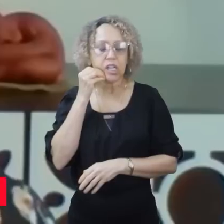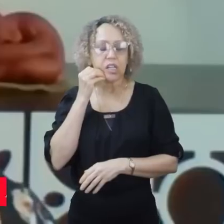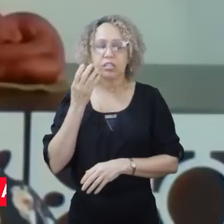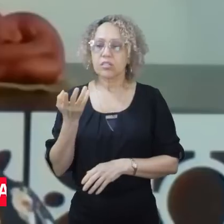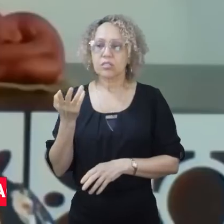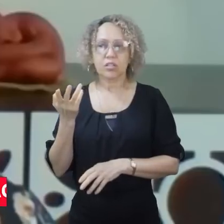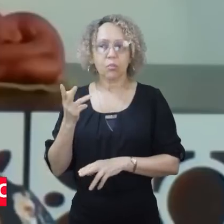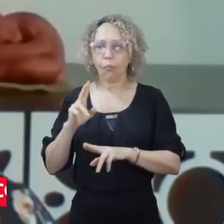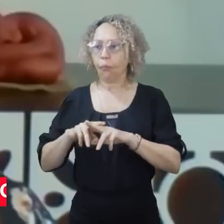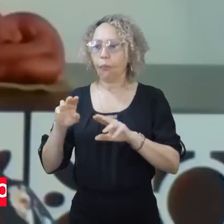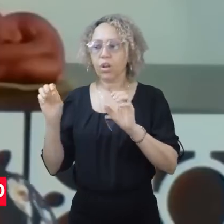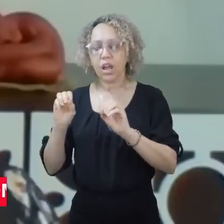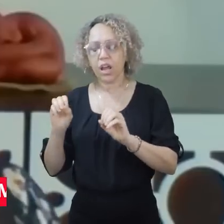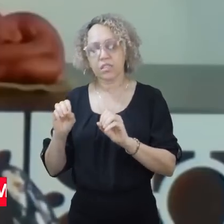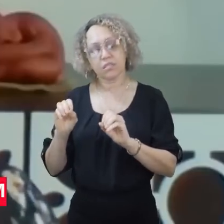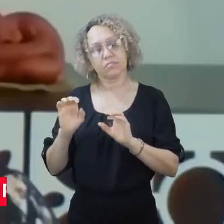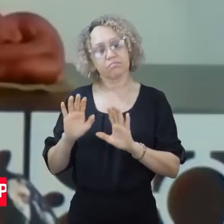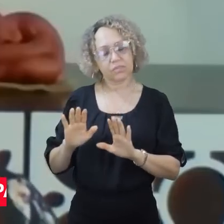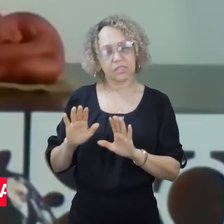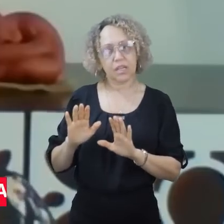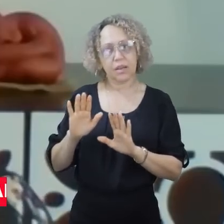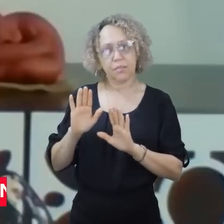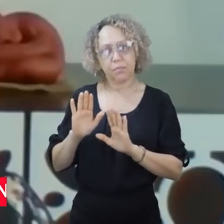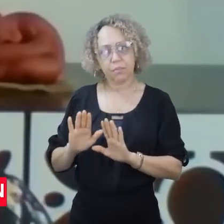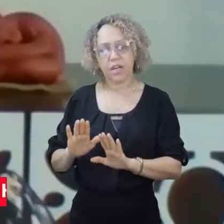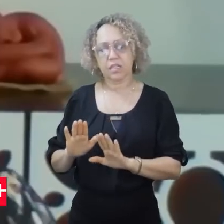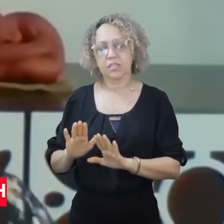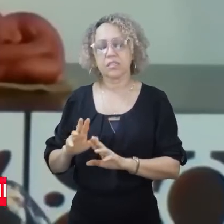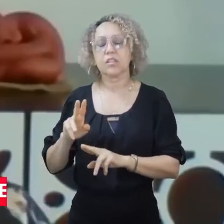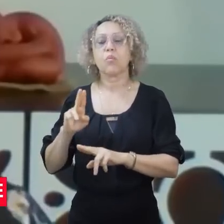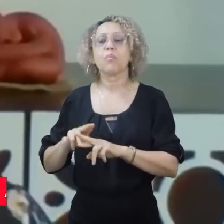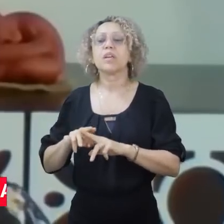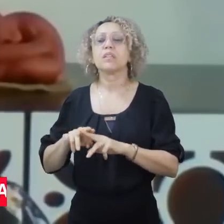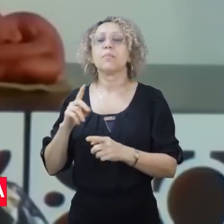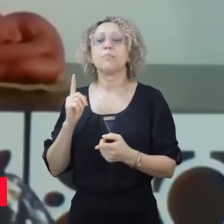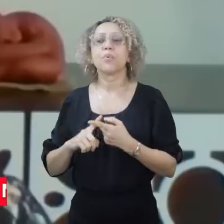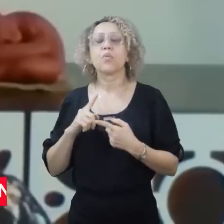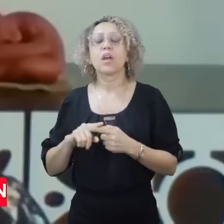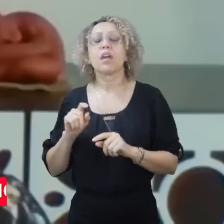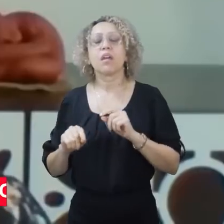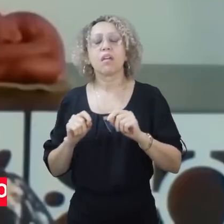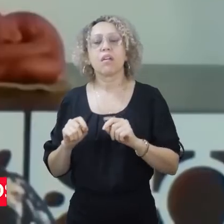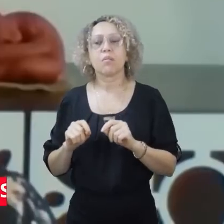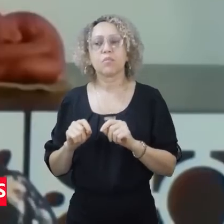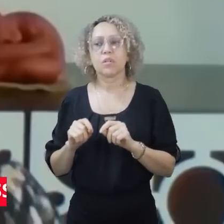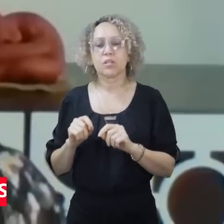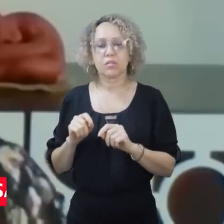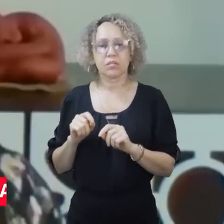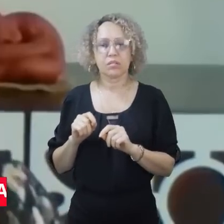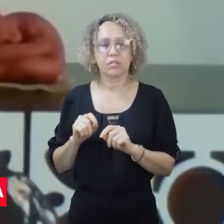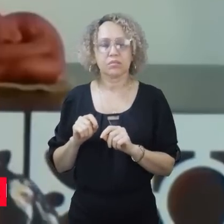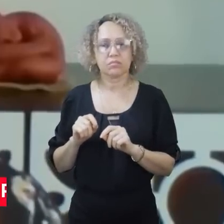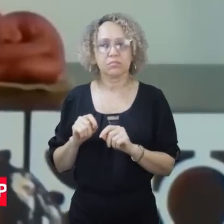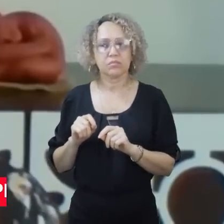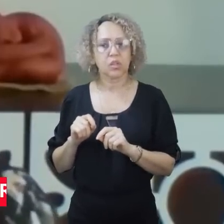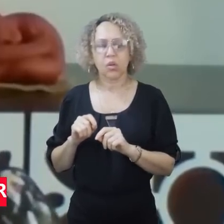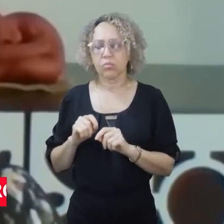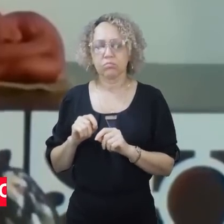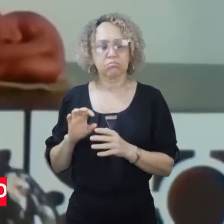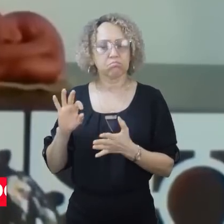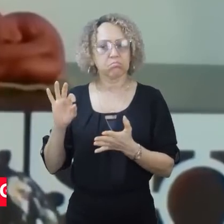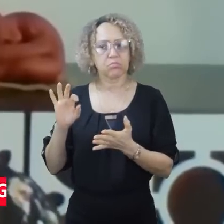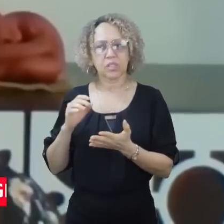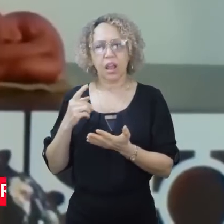a maioria delas, não todas, claro, e estão presas porque se recusaram a aceitar